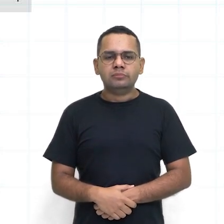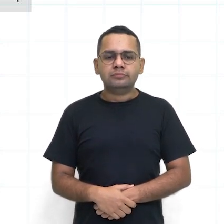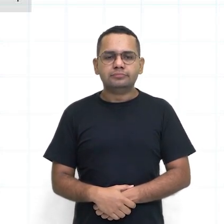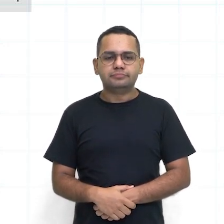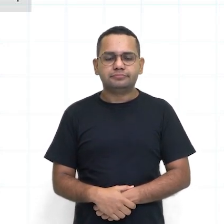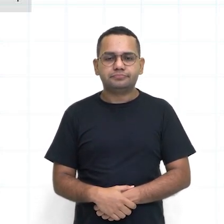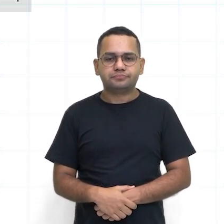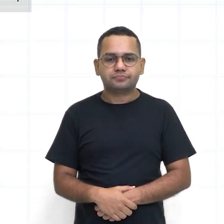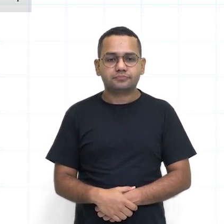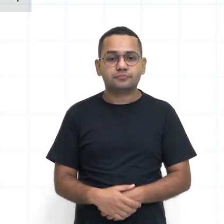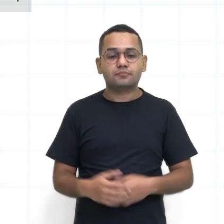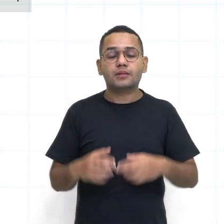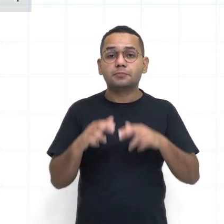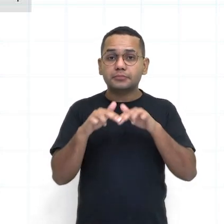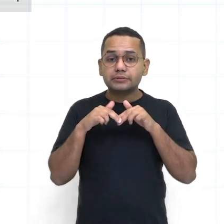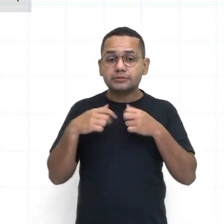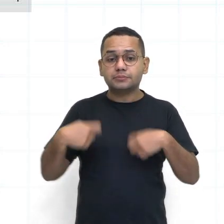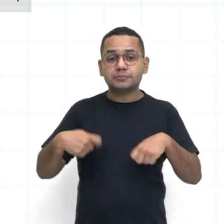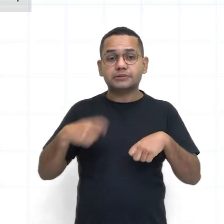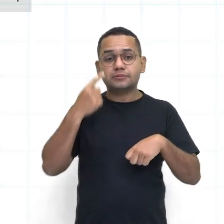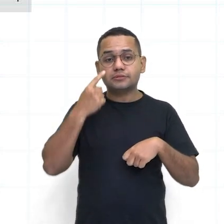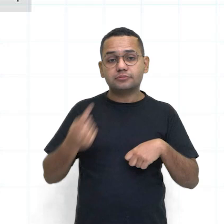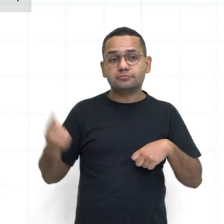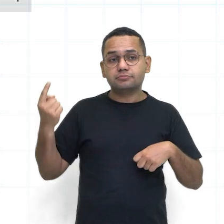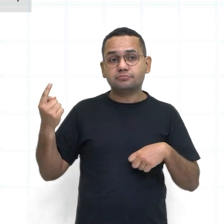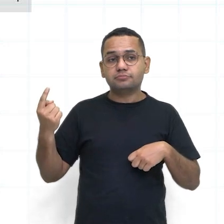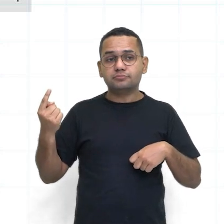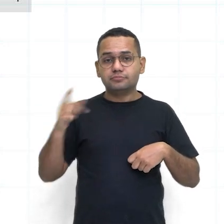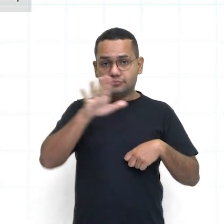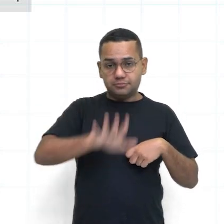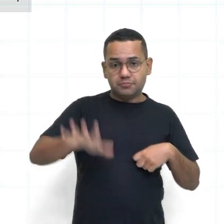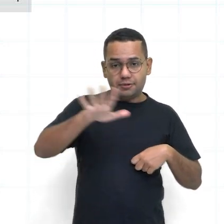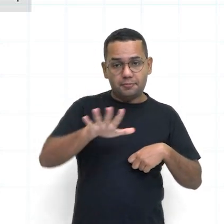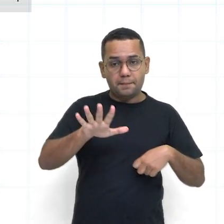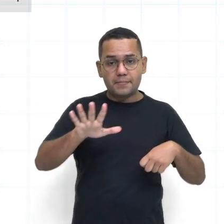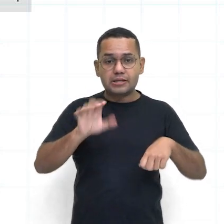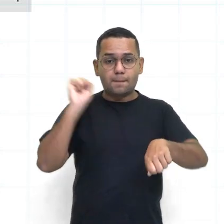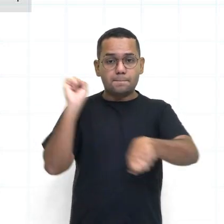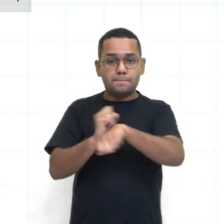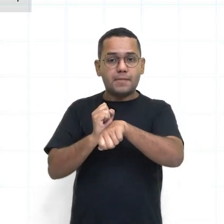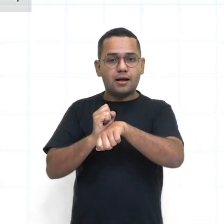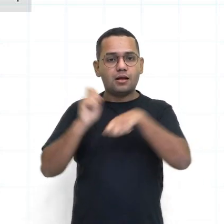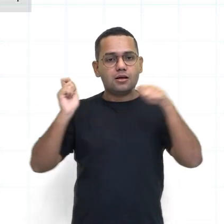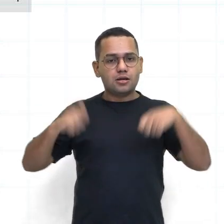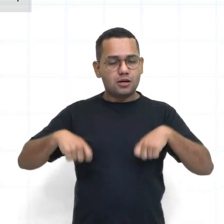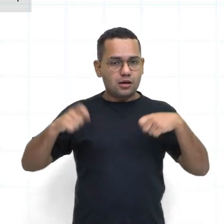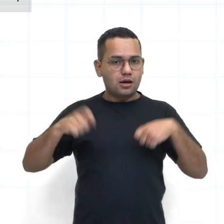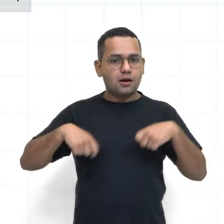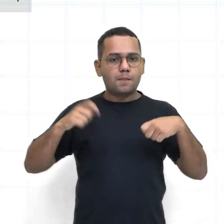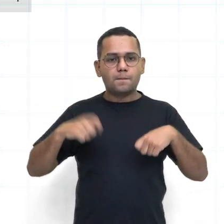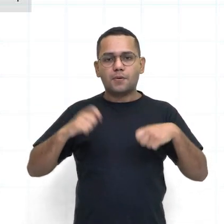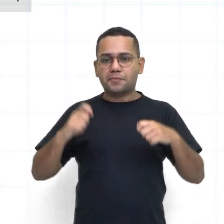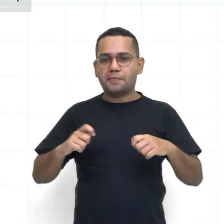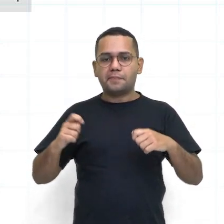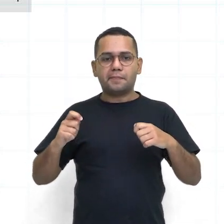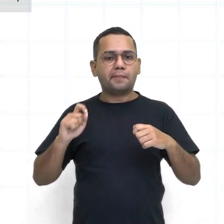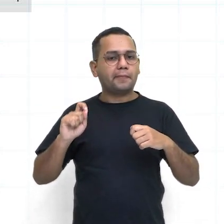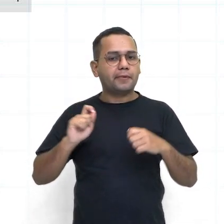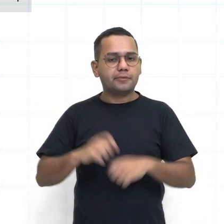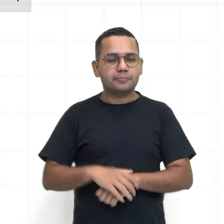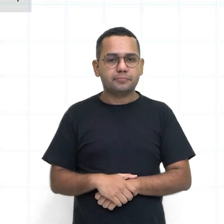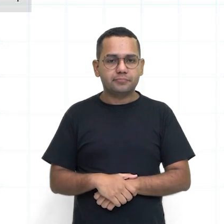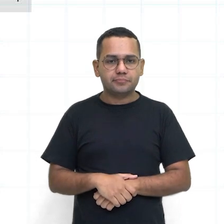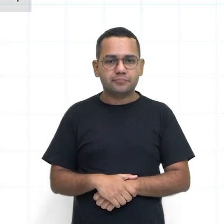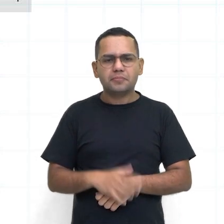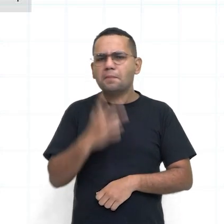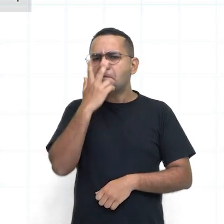deve ser congelada na foto e fielmente transporta para o meio da pintura. O resultado tem um aspecto